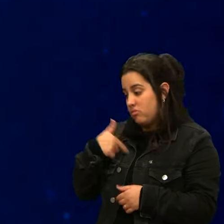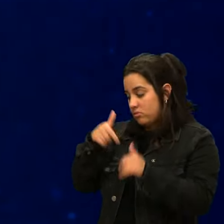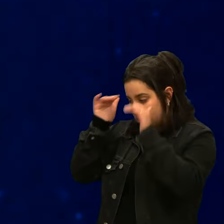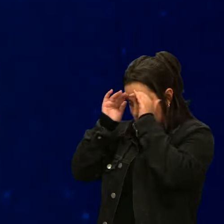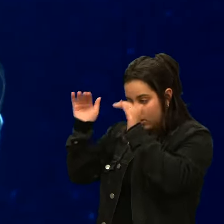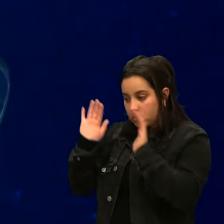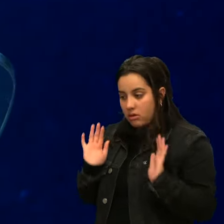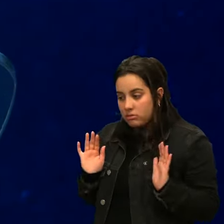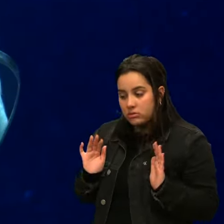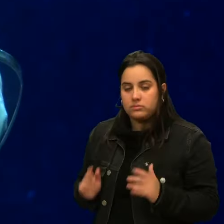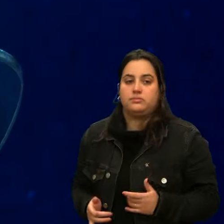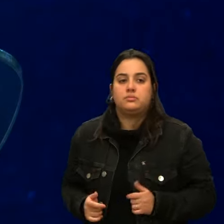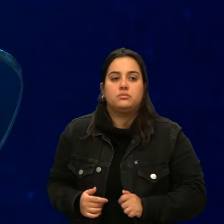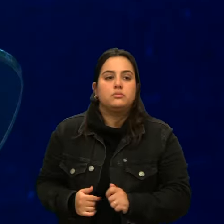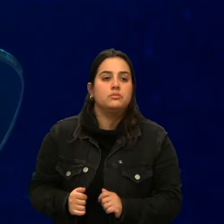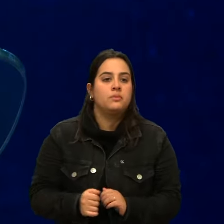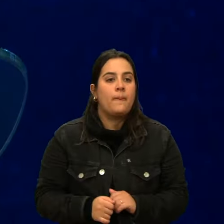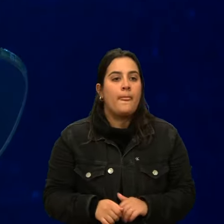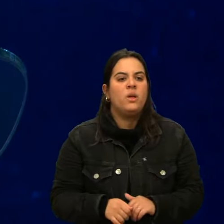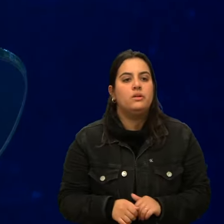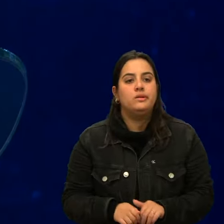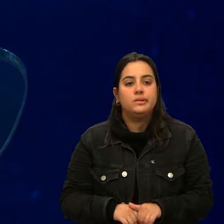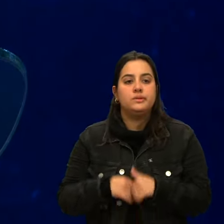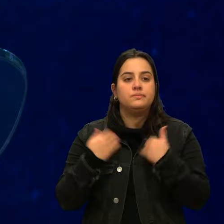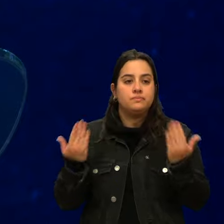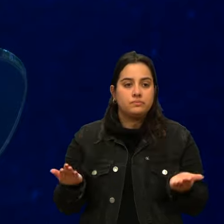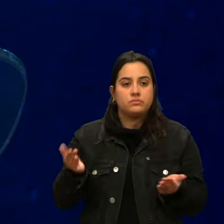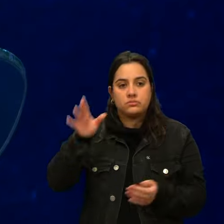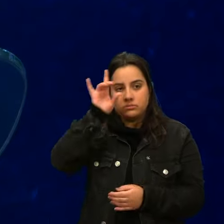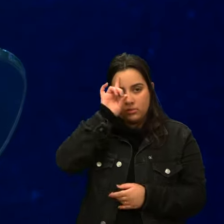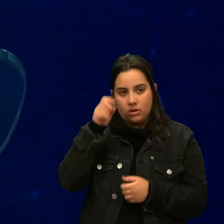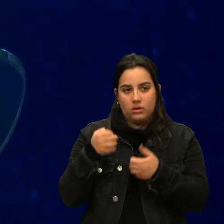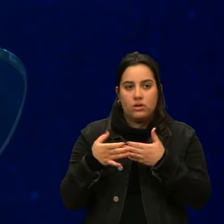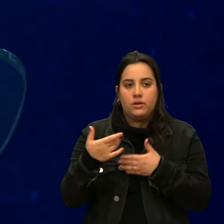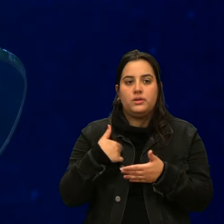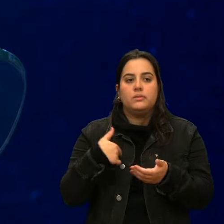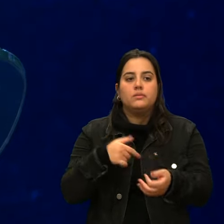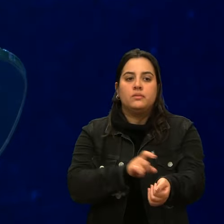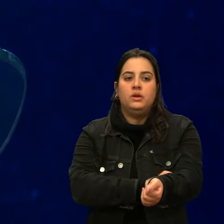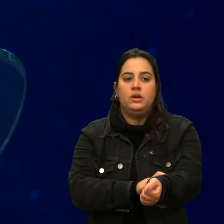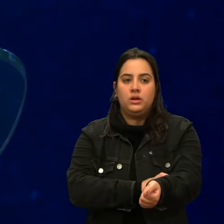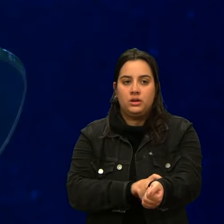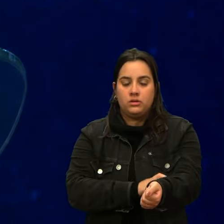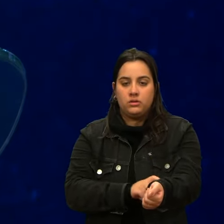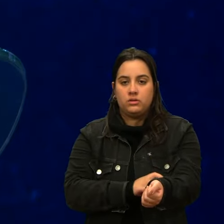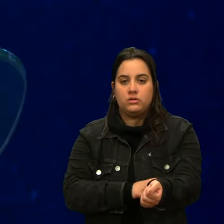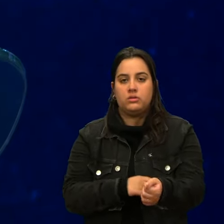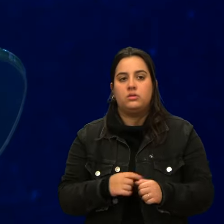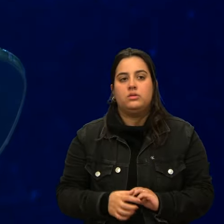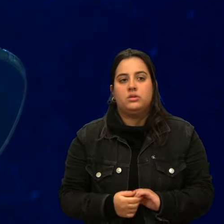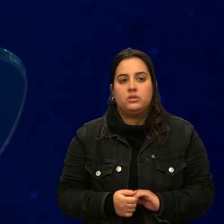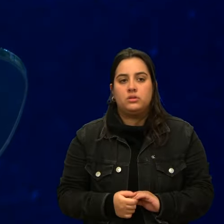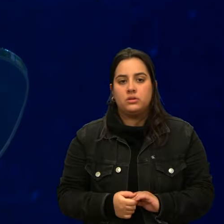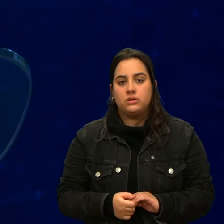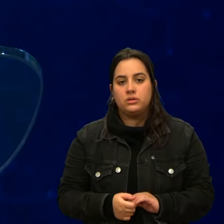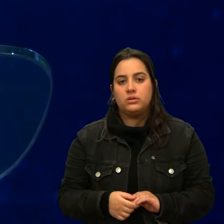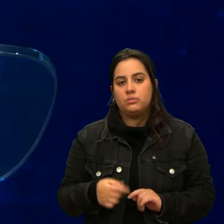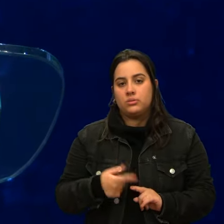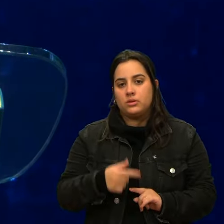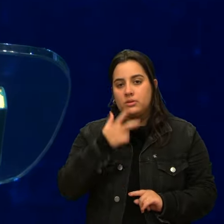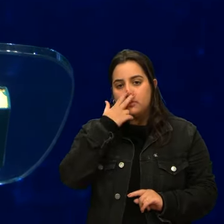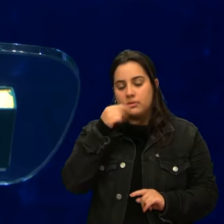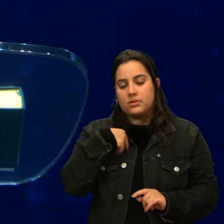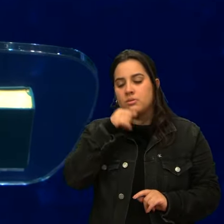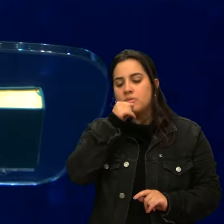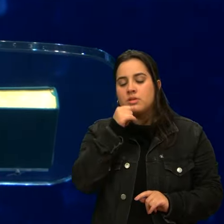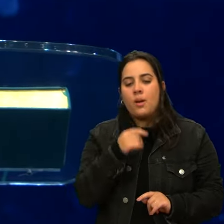obedecendo. E aí passaram alguns dias. Eu fiquei meio nervosa porque eu achei, gente, vou ser bem sincera, que ia ser num passe de